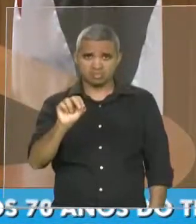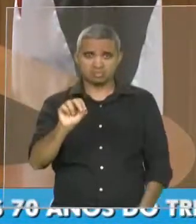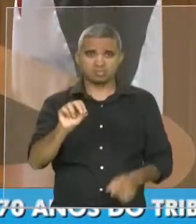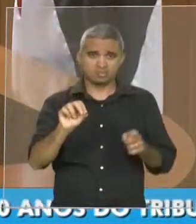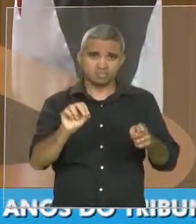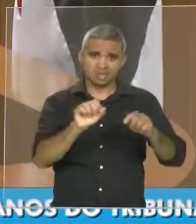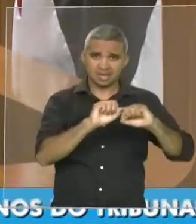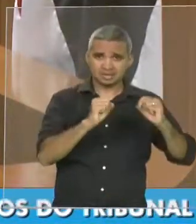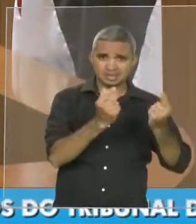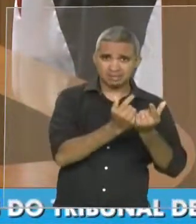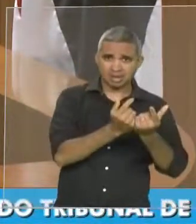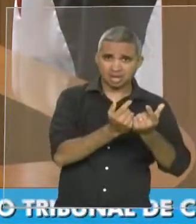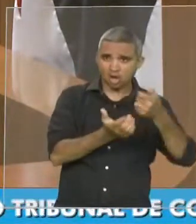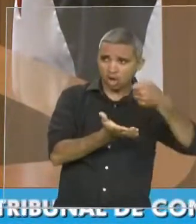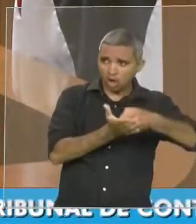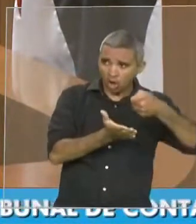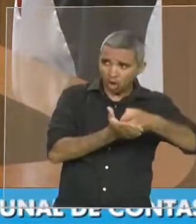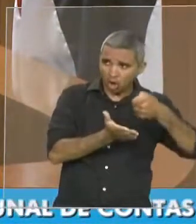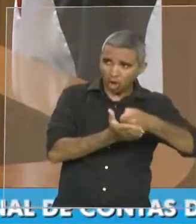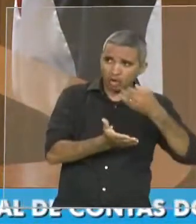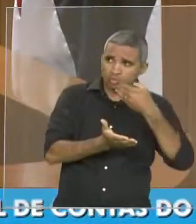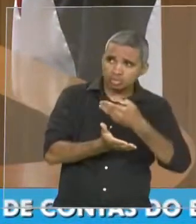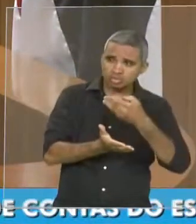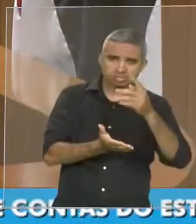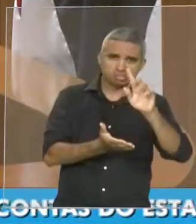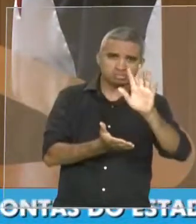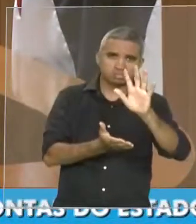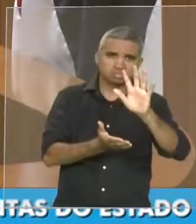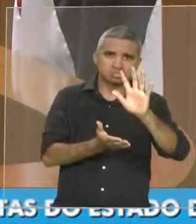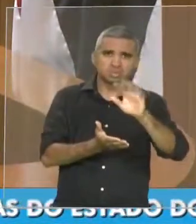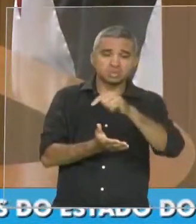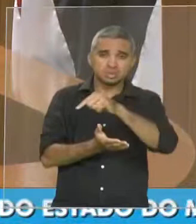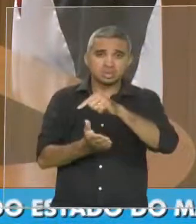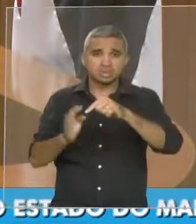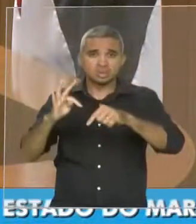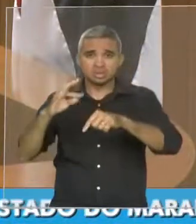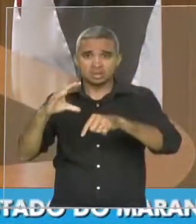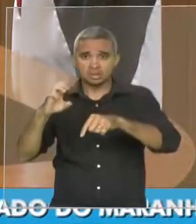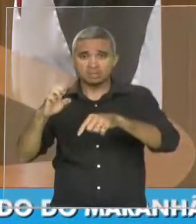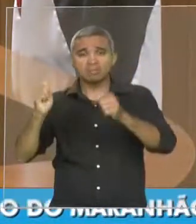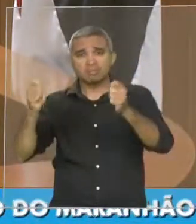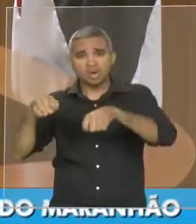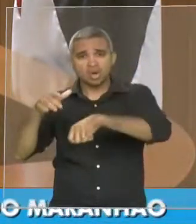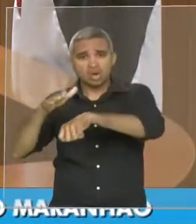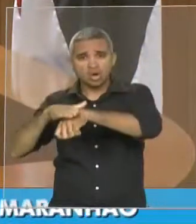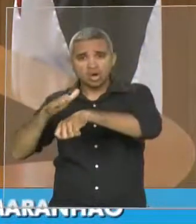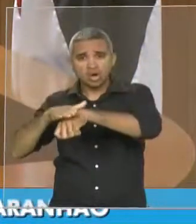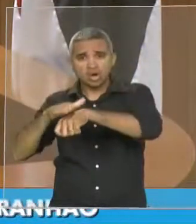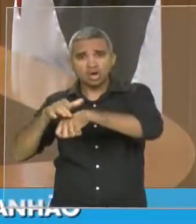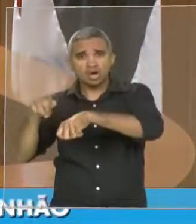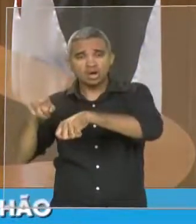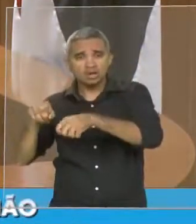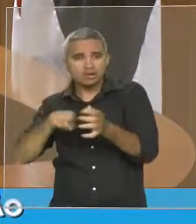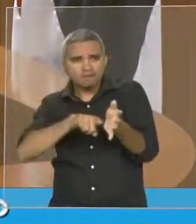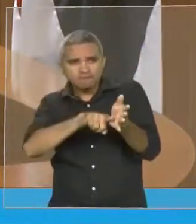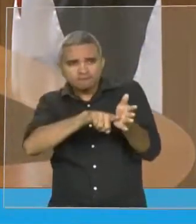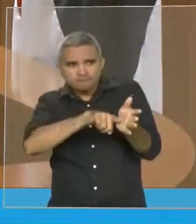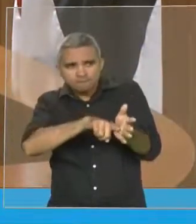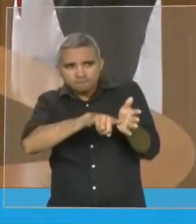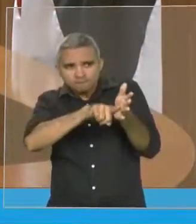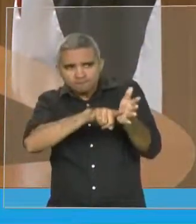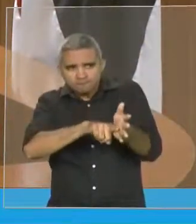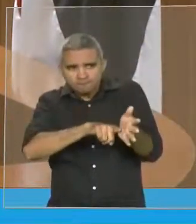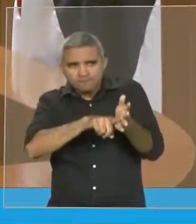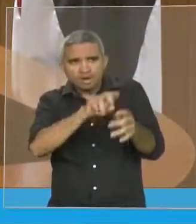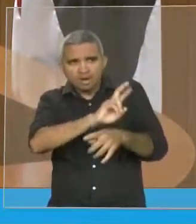mas se o fizer, o tribunal estará apto para atender a demanda nas